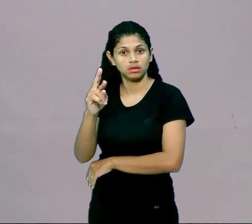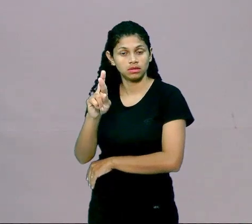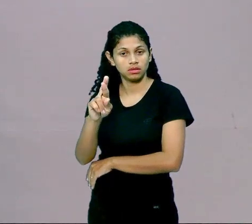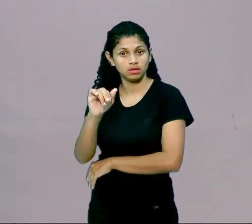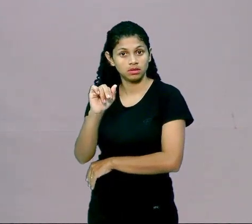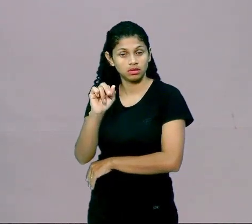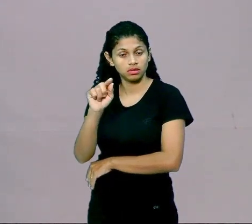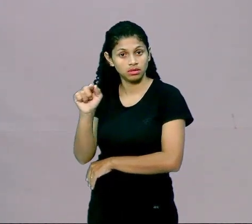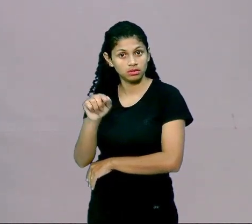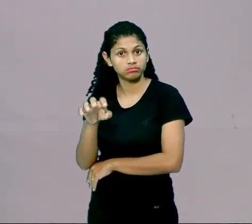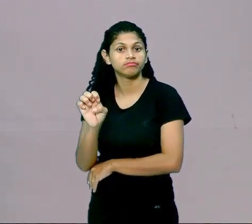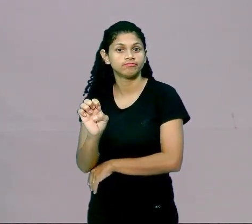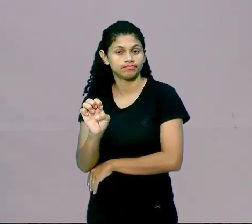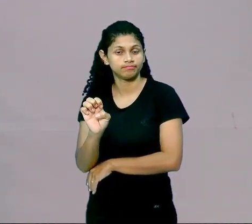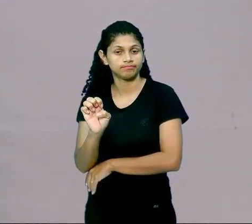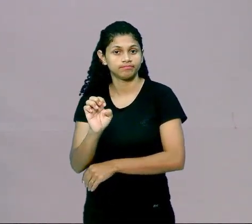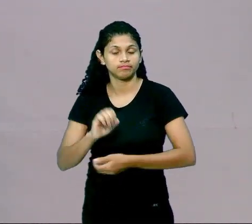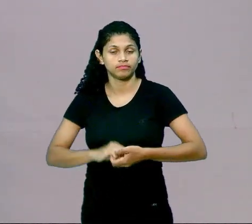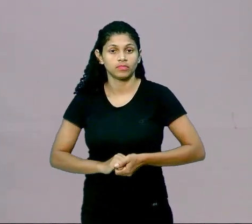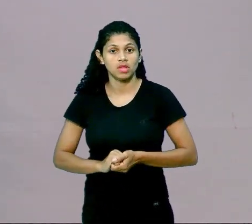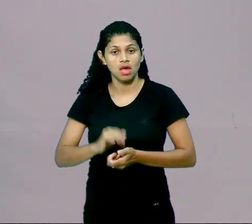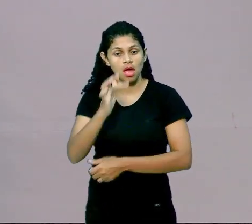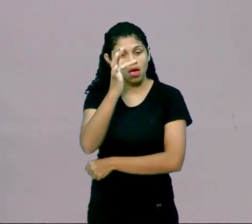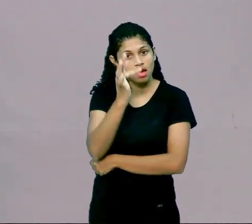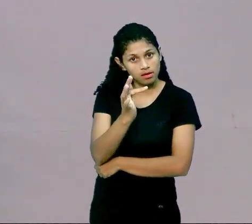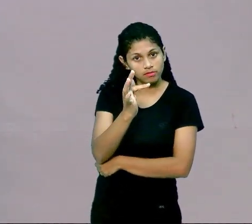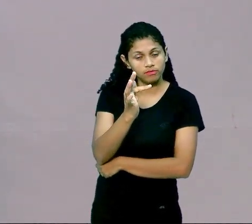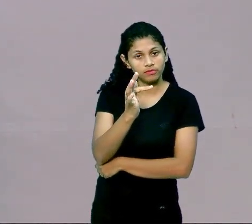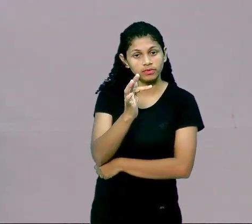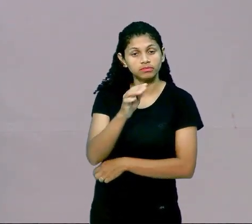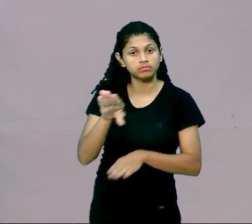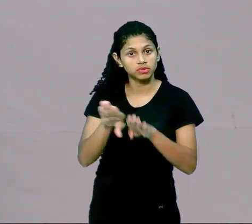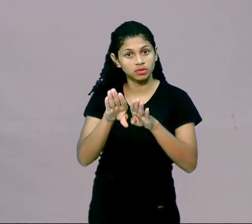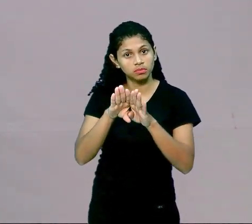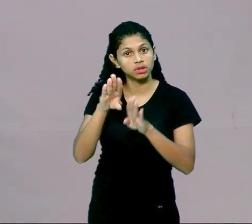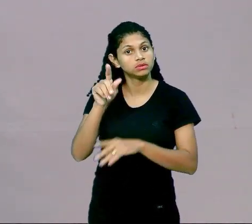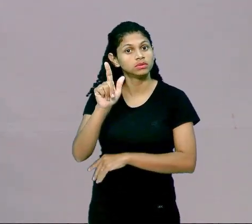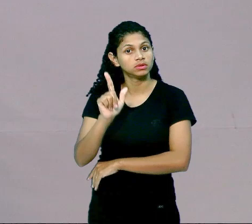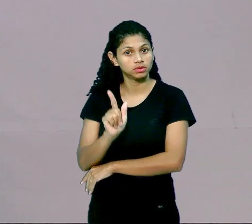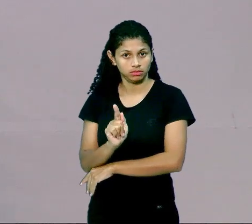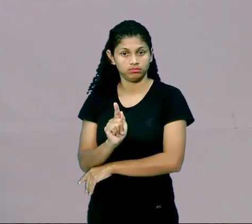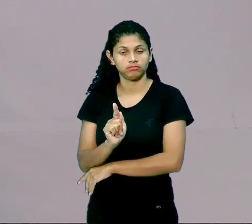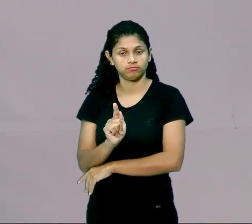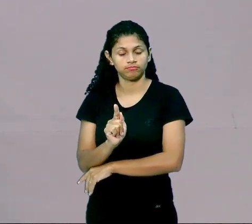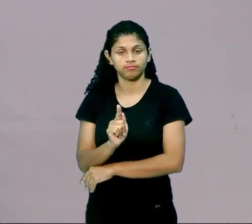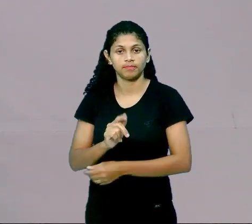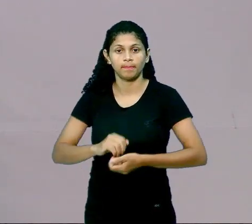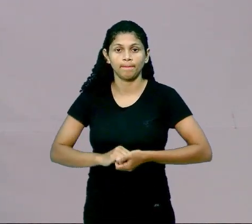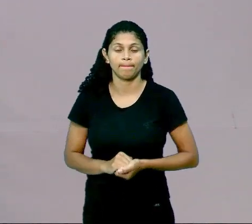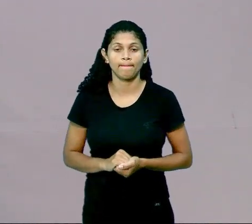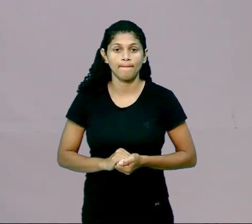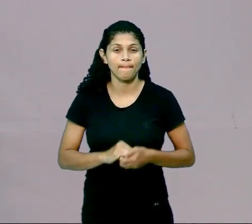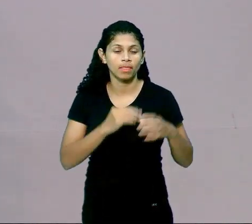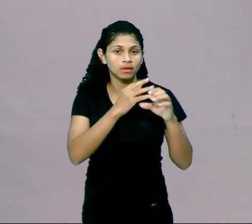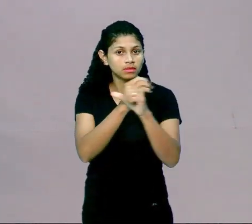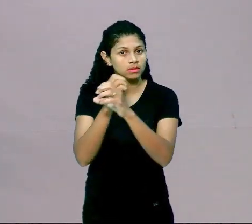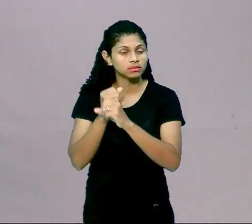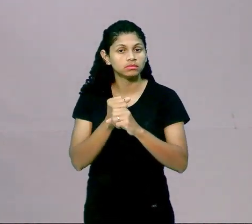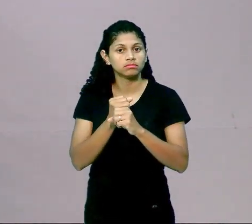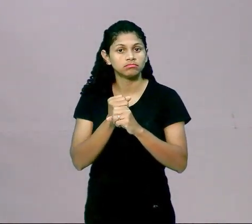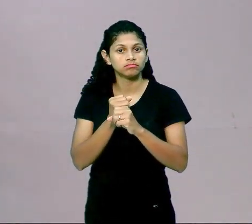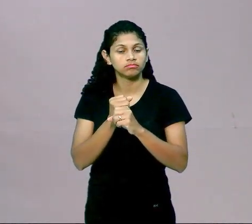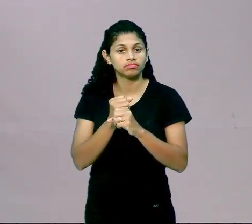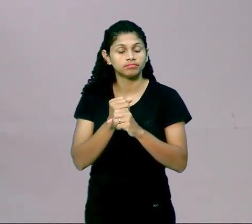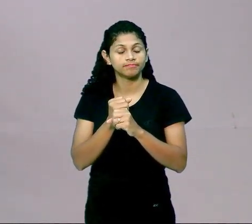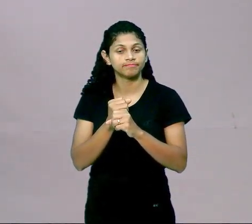x e o g de x. Mas não vamos trabalhar propriamente isso aí, os cálculos, mas